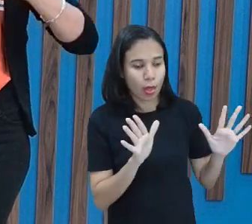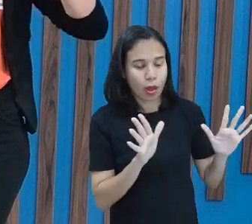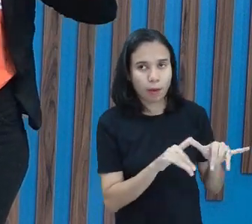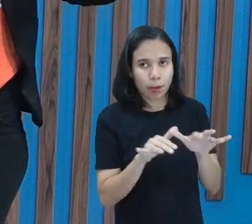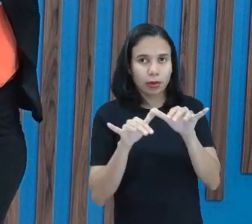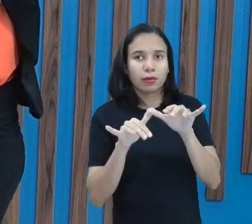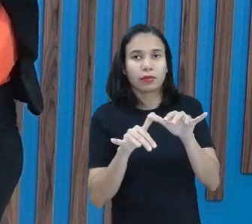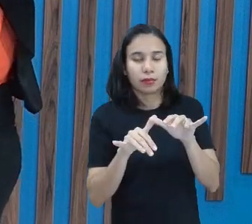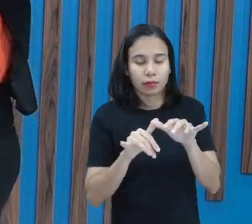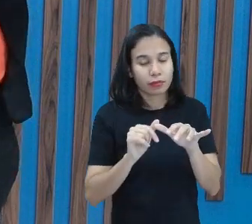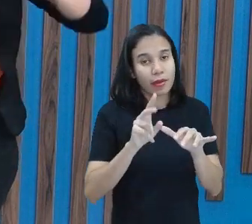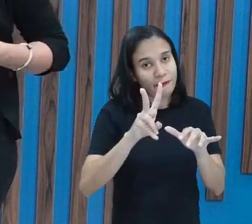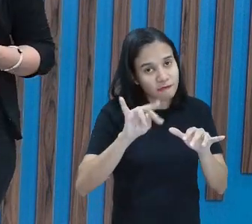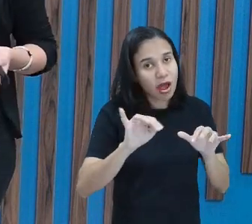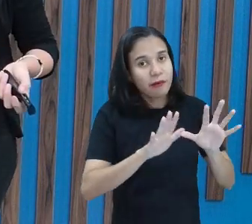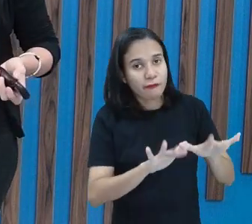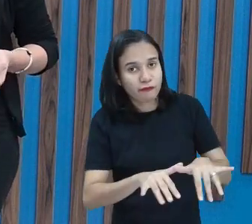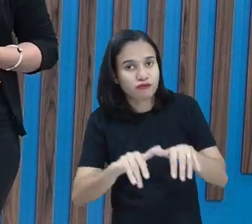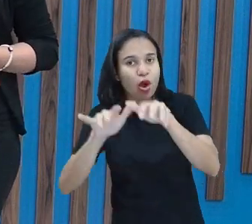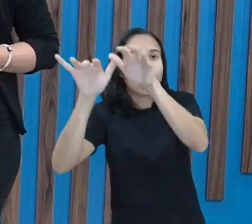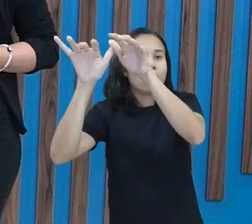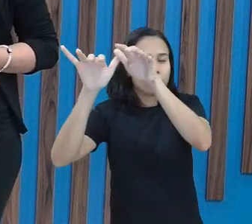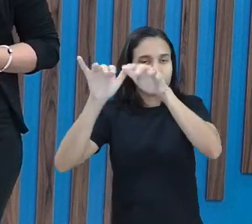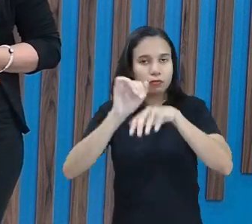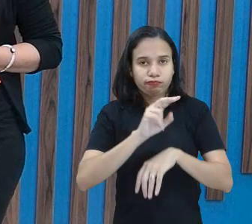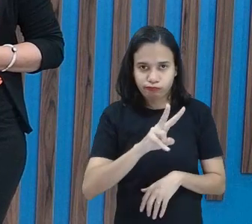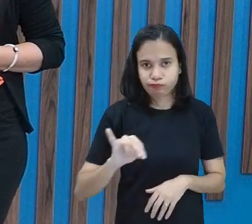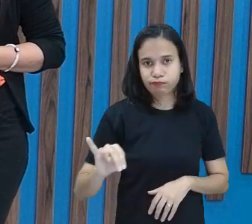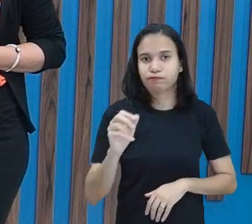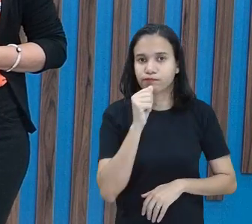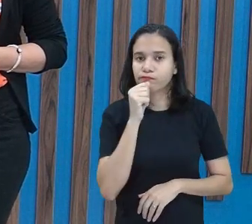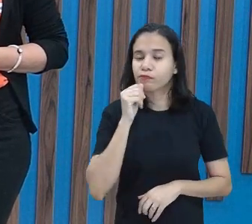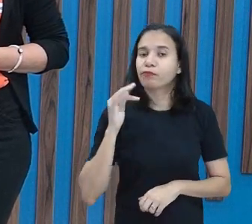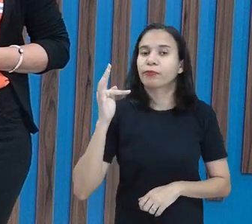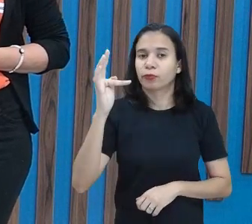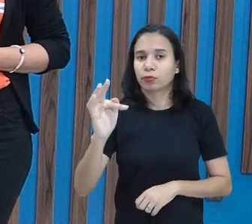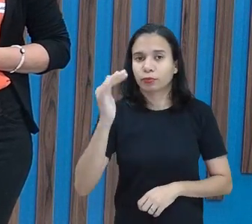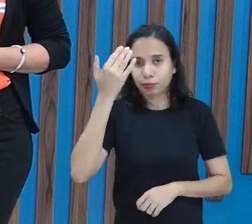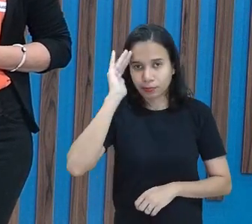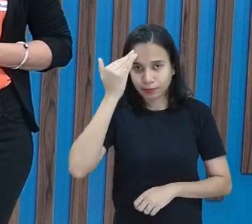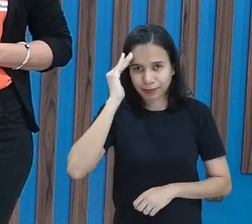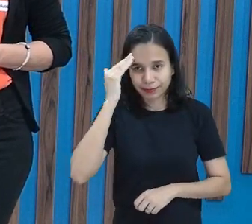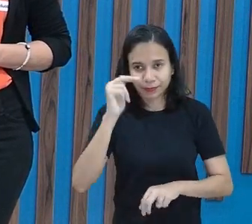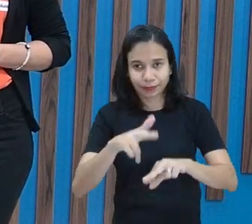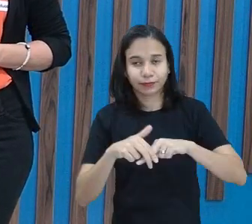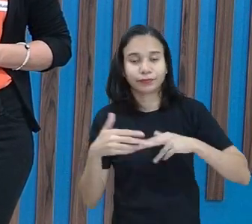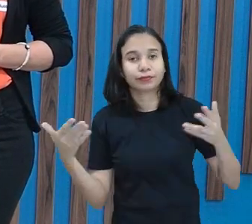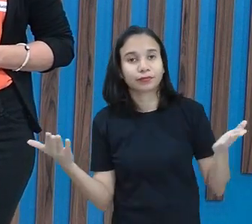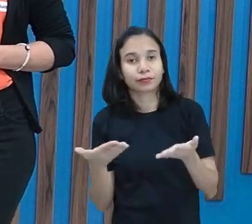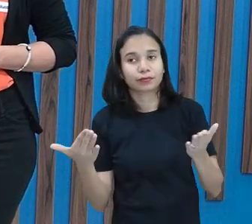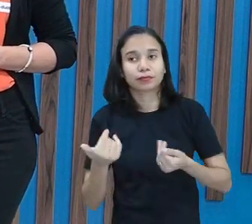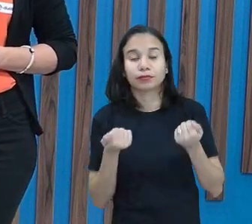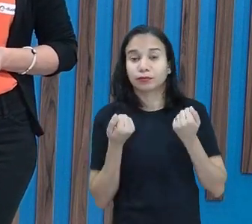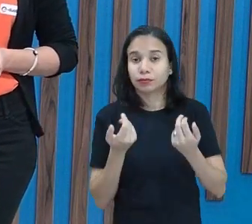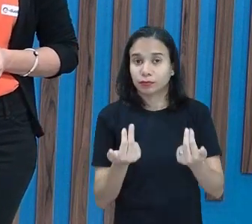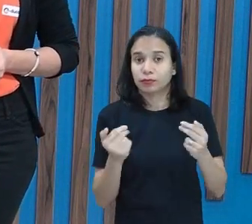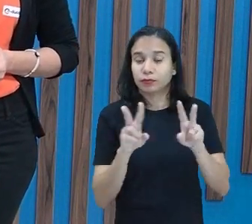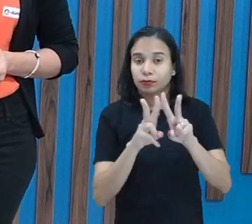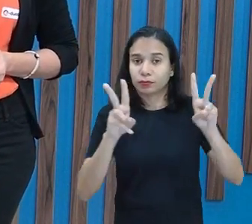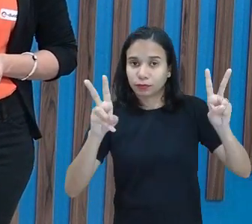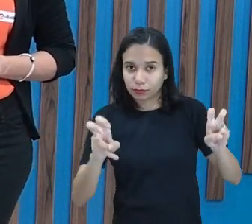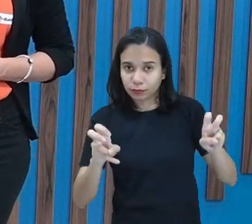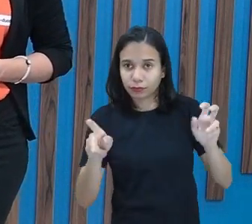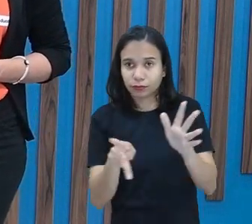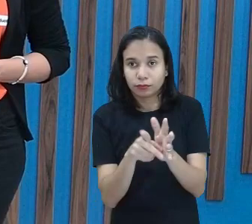ele voará alto. Entenderam? E agora essa mesma frase